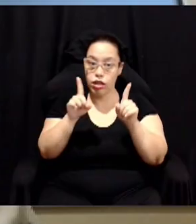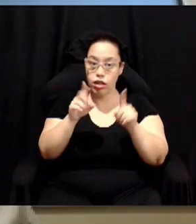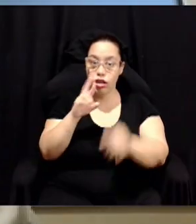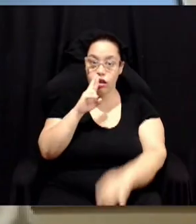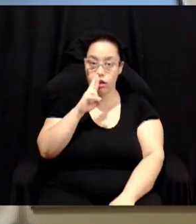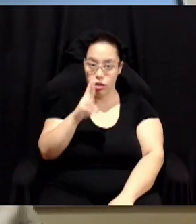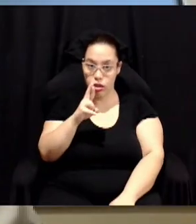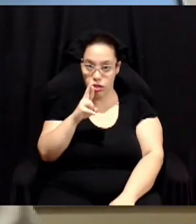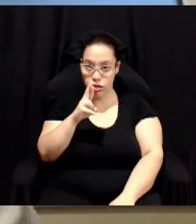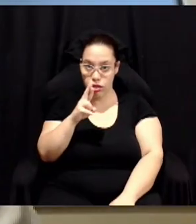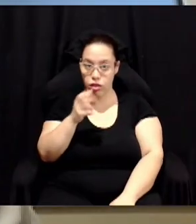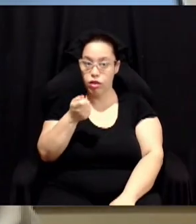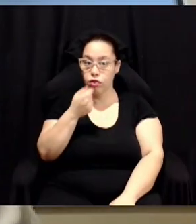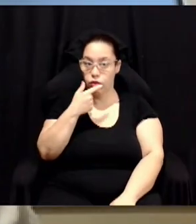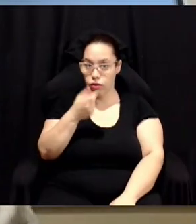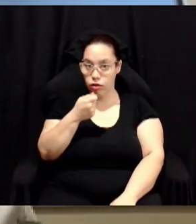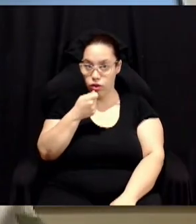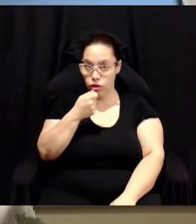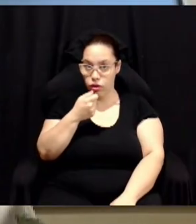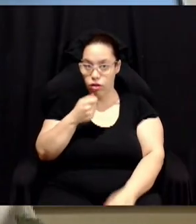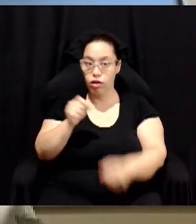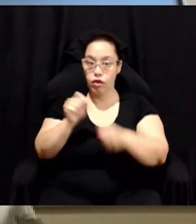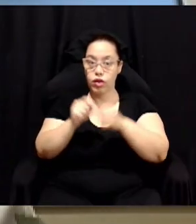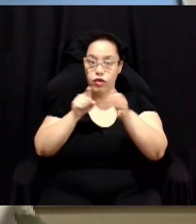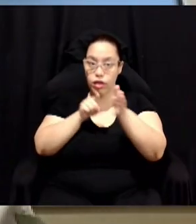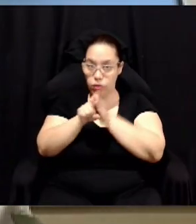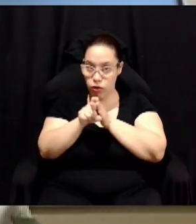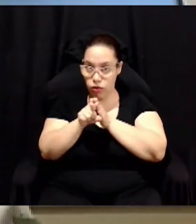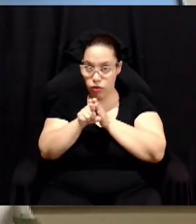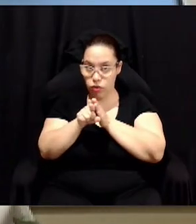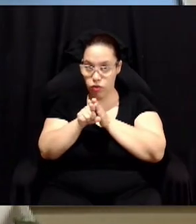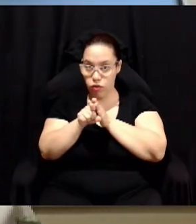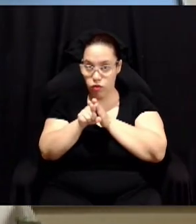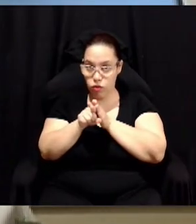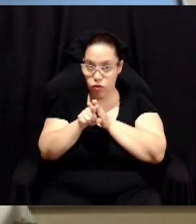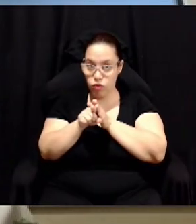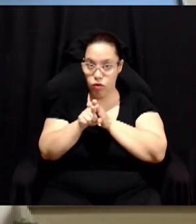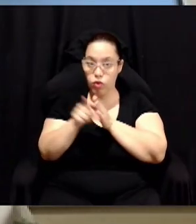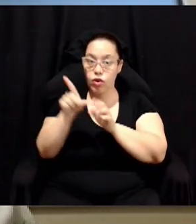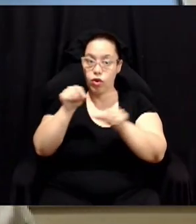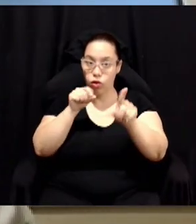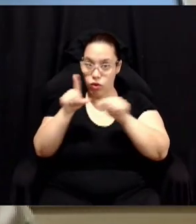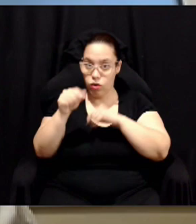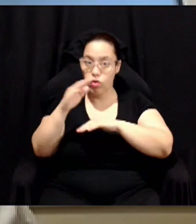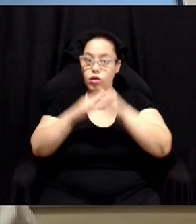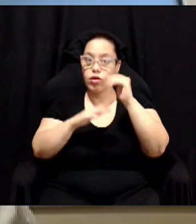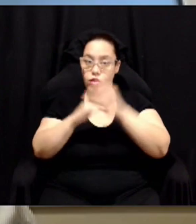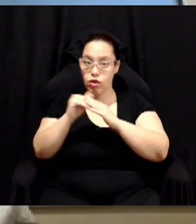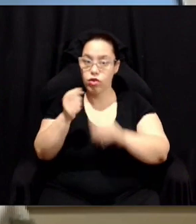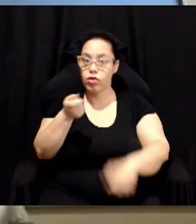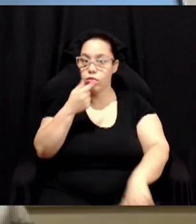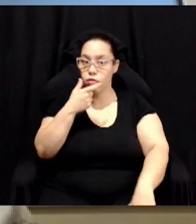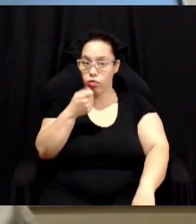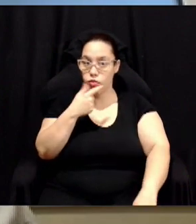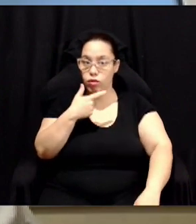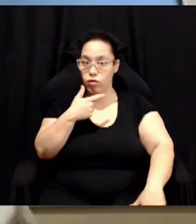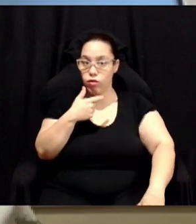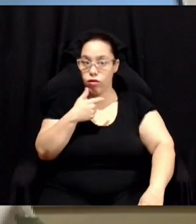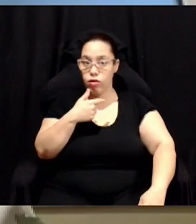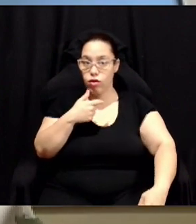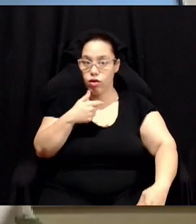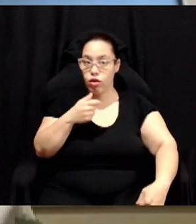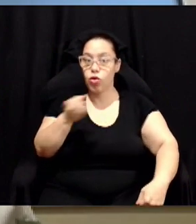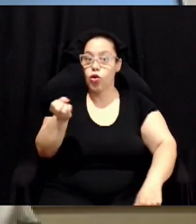aos medicamentos que você fez a pergunta. Existem algumas opções de tratamento de medicamentos, inclusive medicamentos